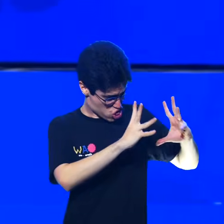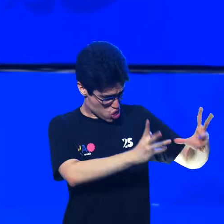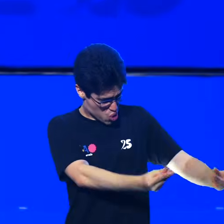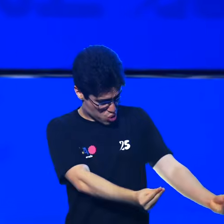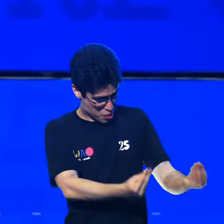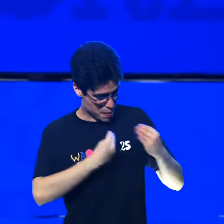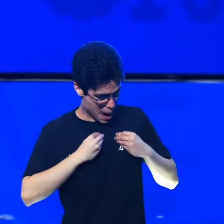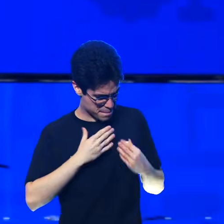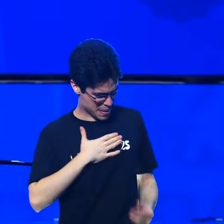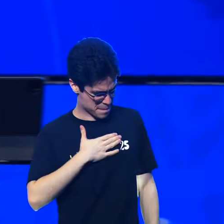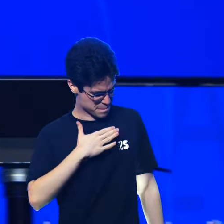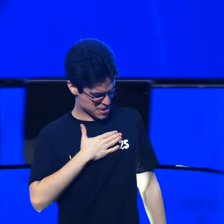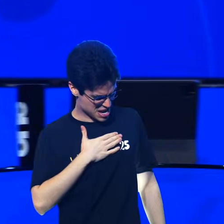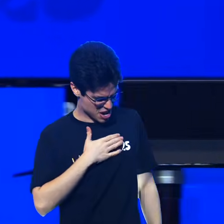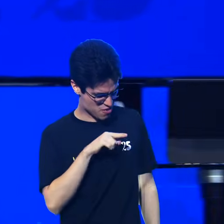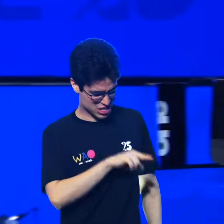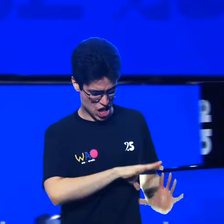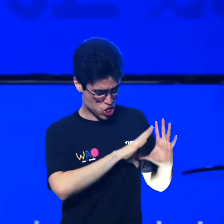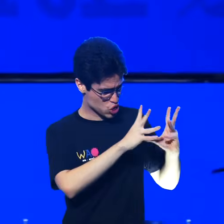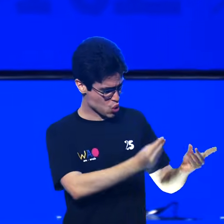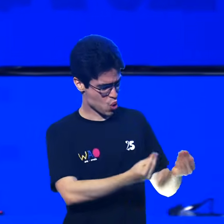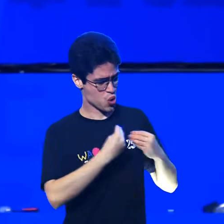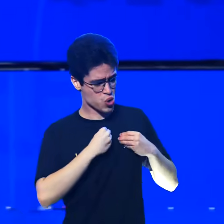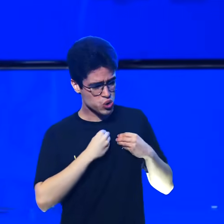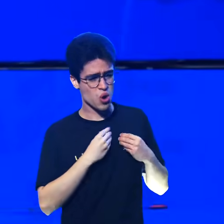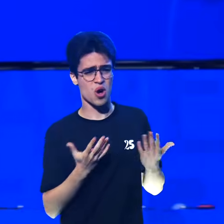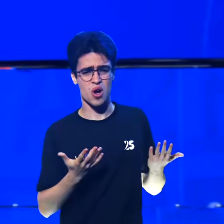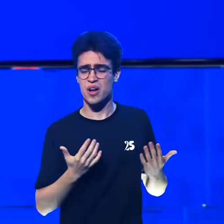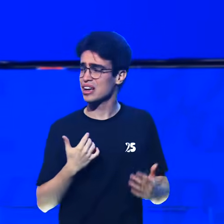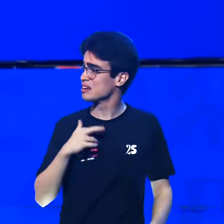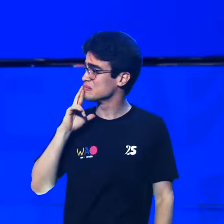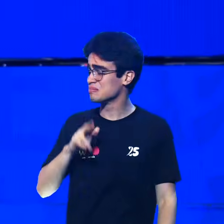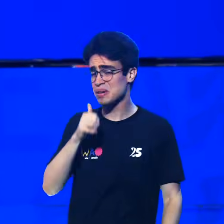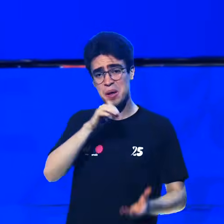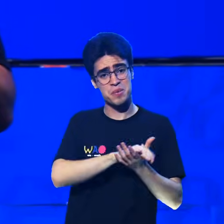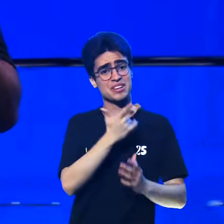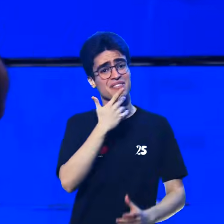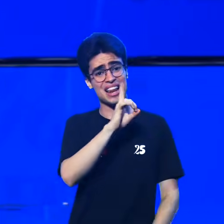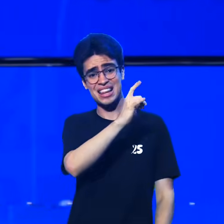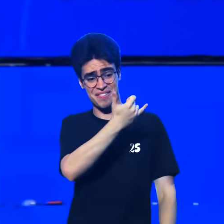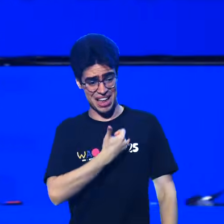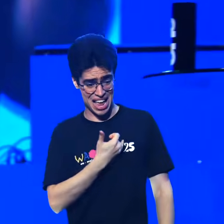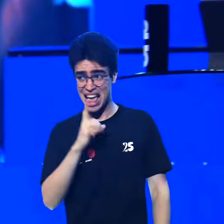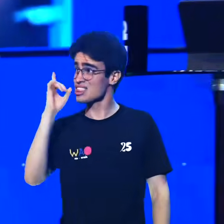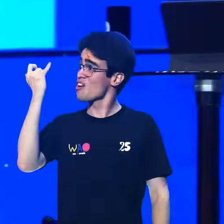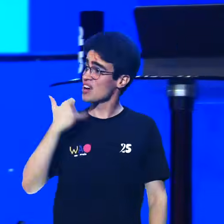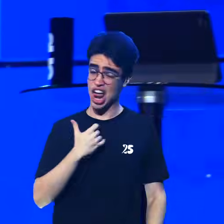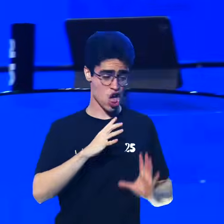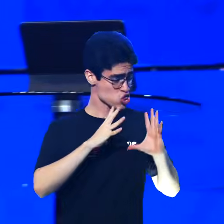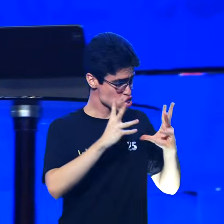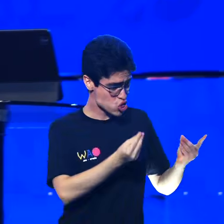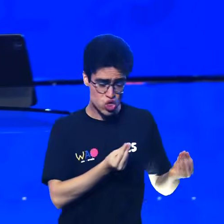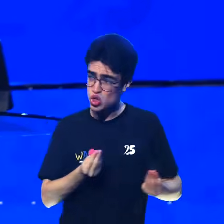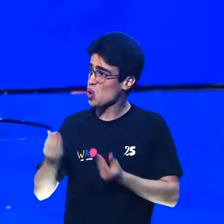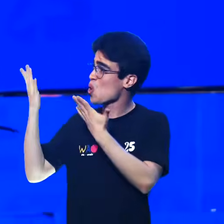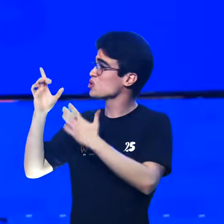mim, se você me der tudo, e eu falei para a Naine, amor, Deus está falando, se a gente der tudo para Ele,